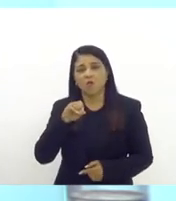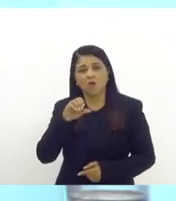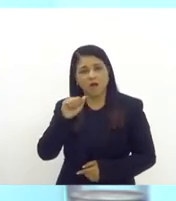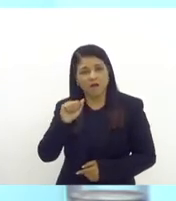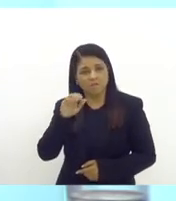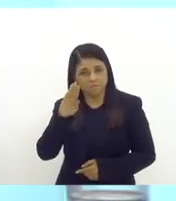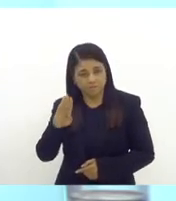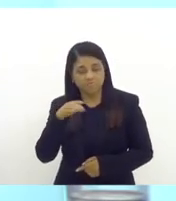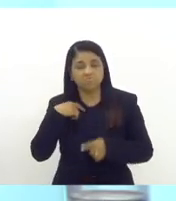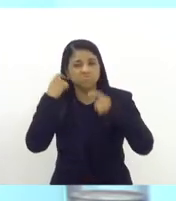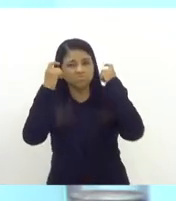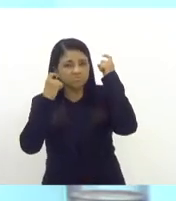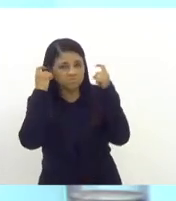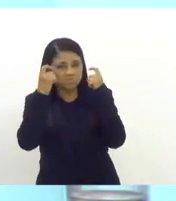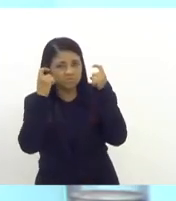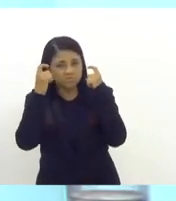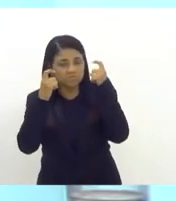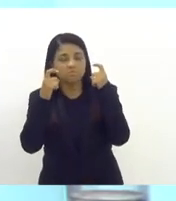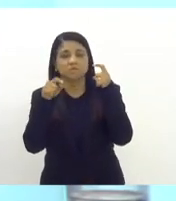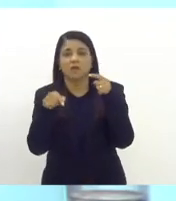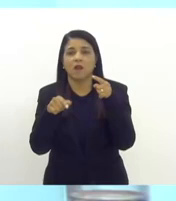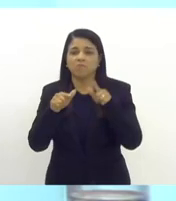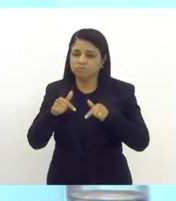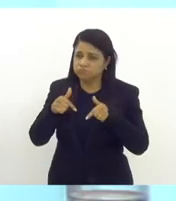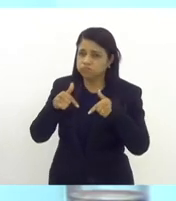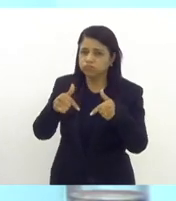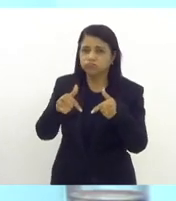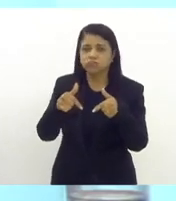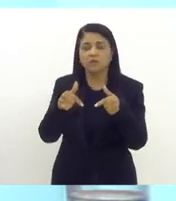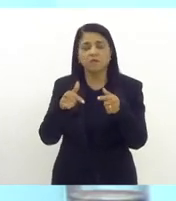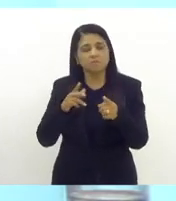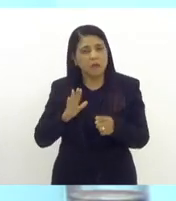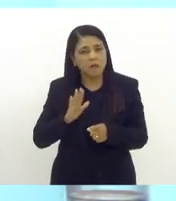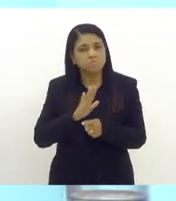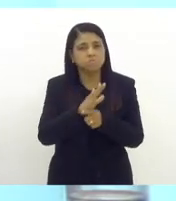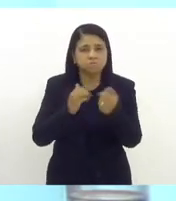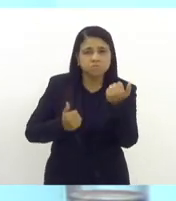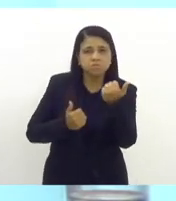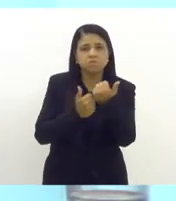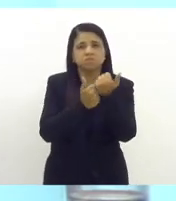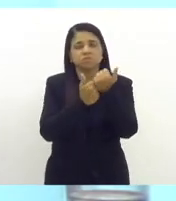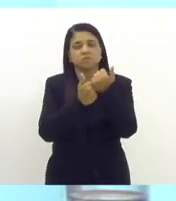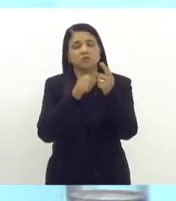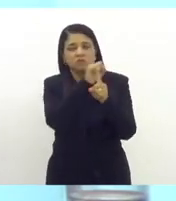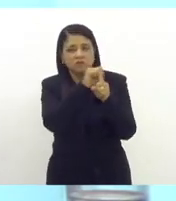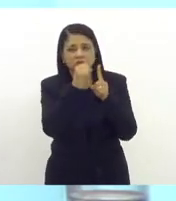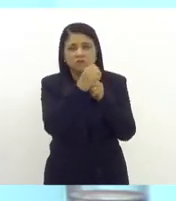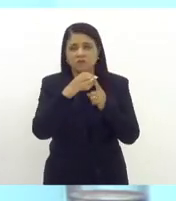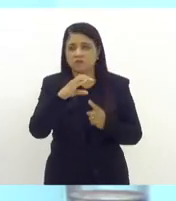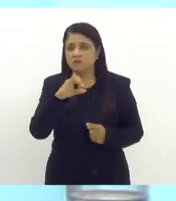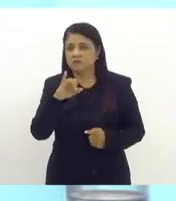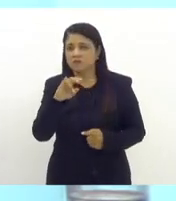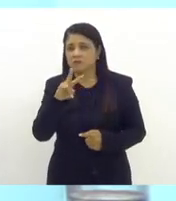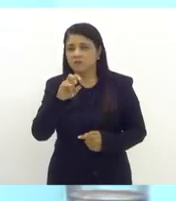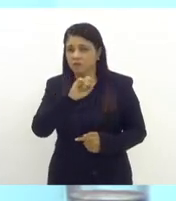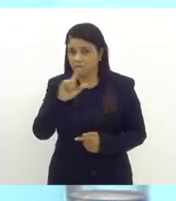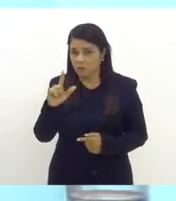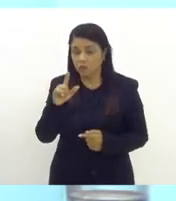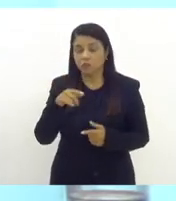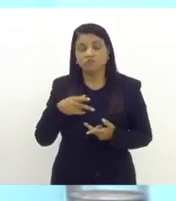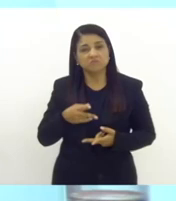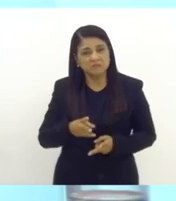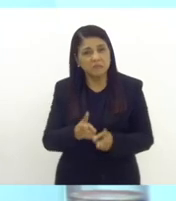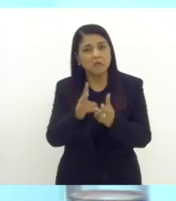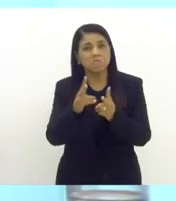preocupada a OAB é um braço da sociedade civil é um braço importantíssimo em todas as vezes que a